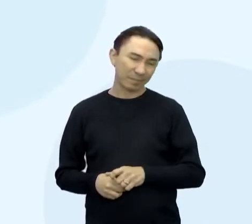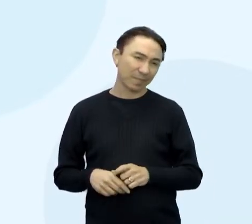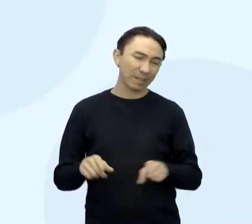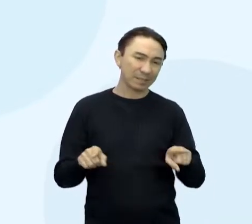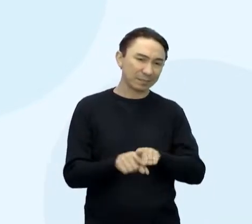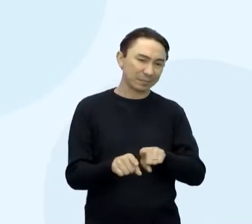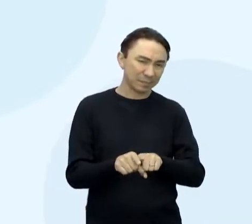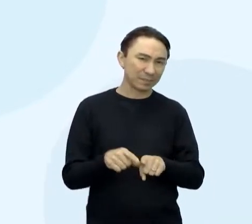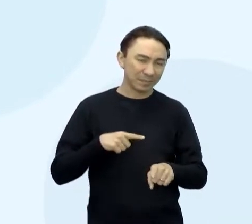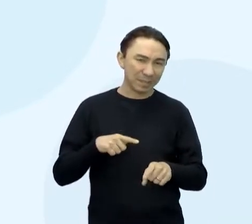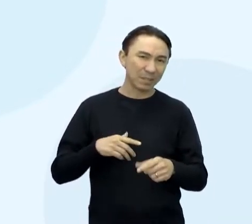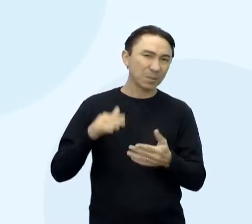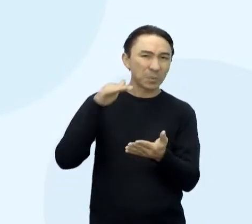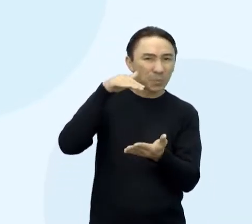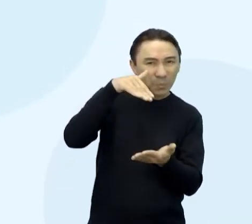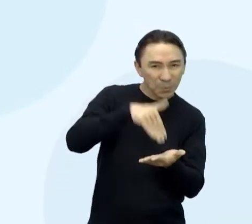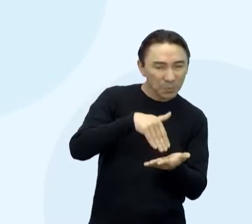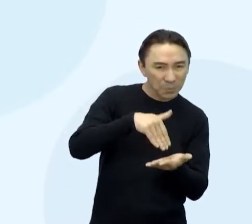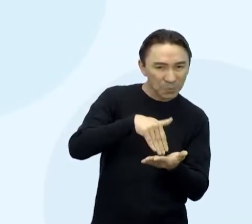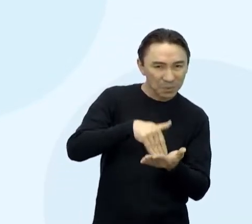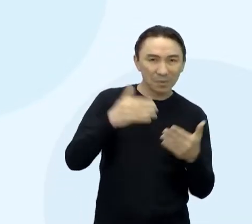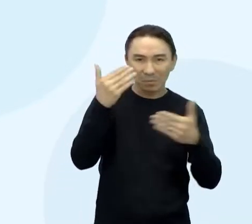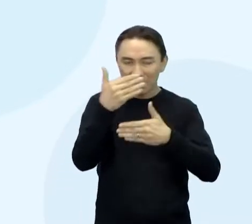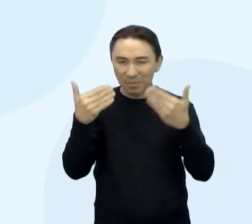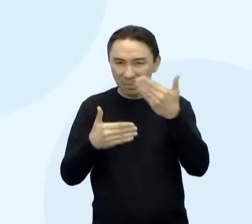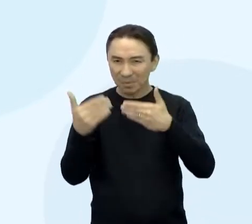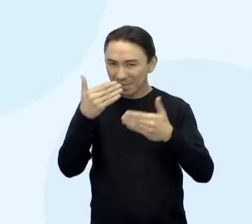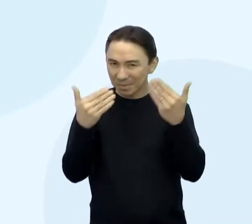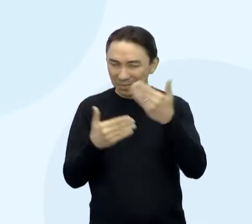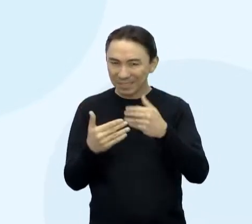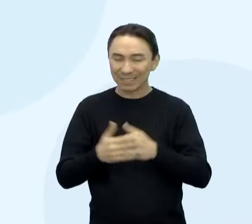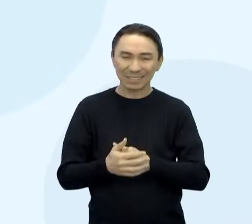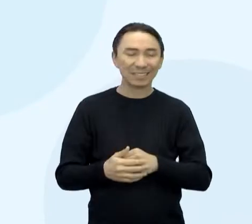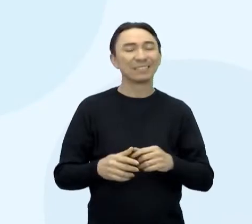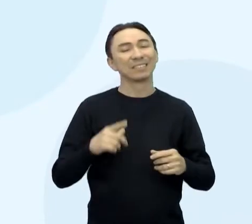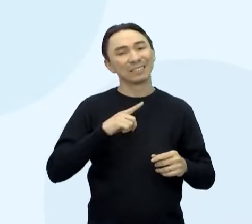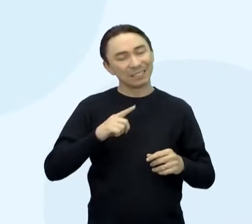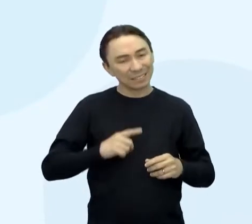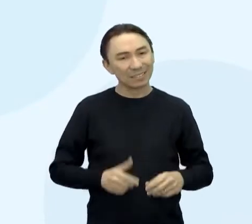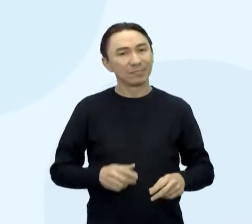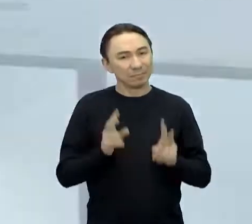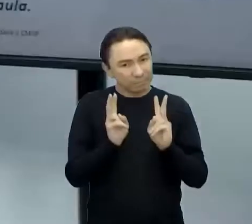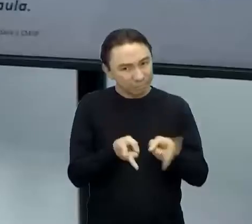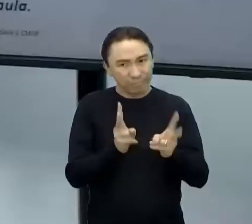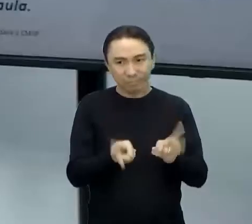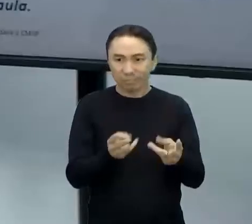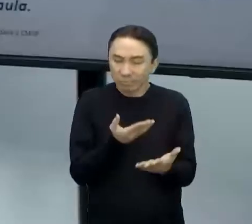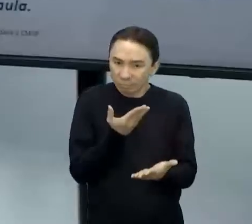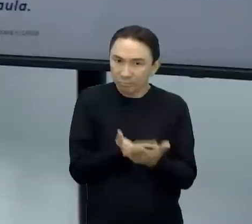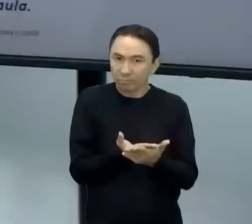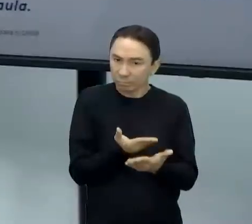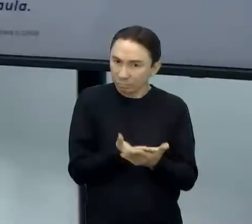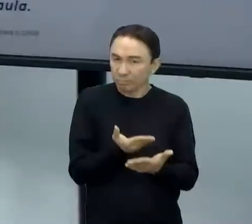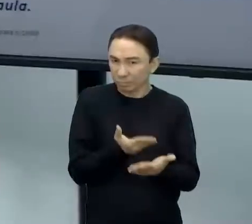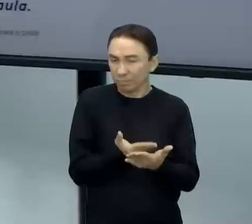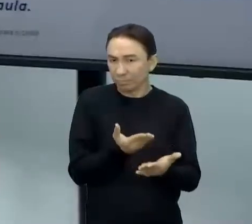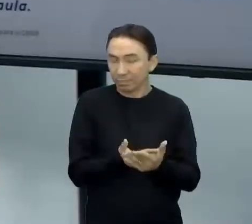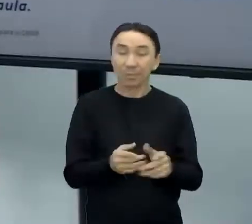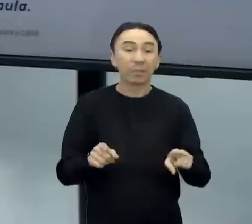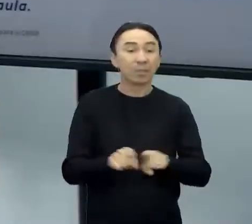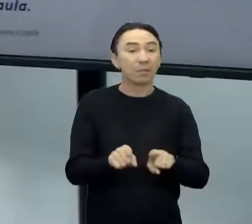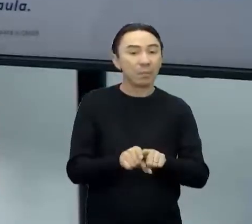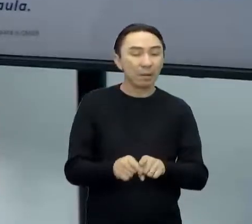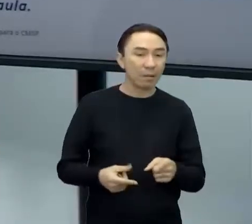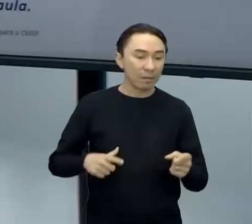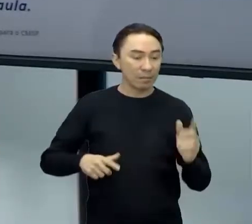últimos slides que a gente aí orienta você para uma continuidade. Vai esquecer também de realizar